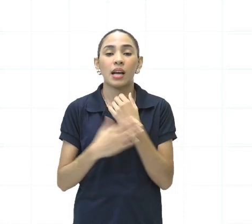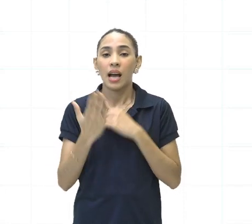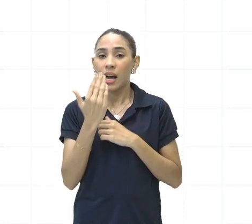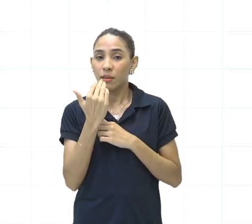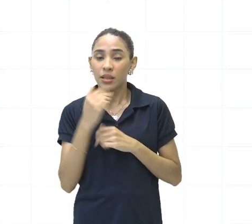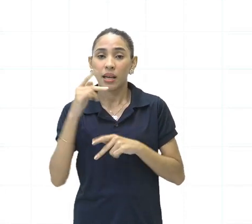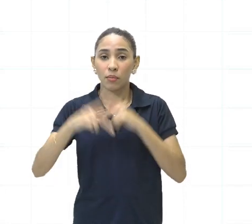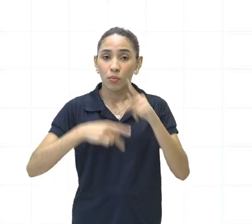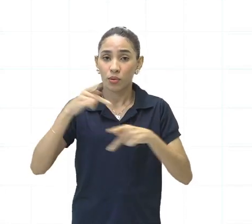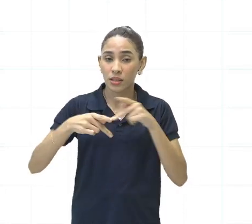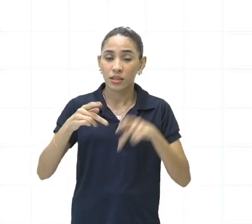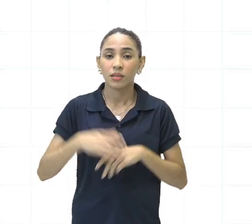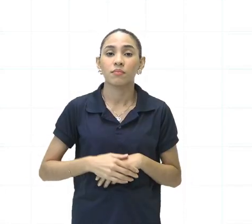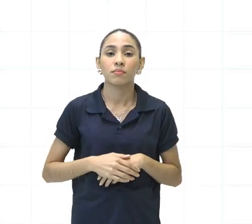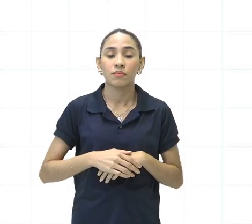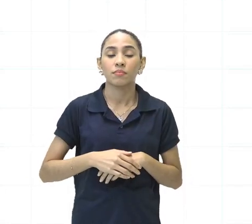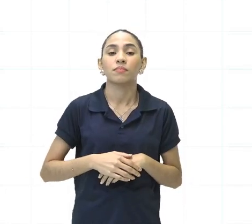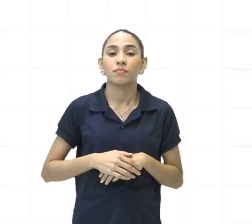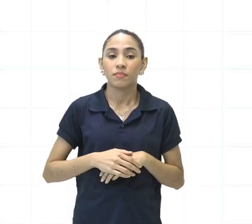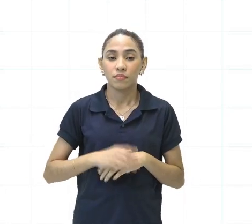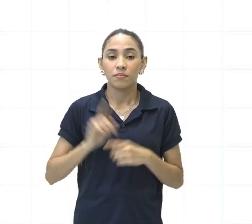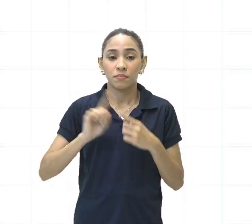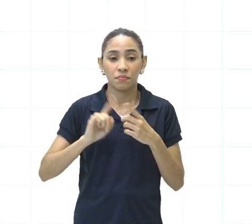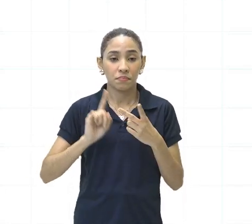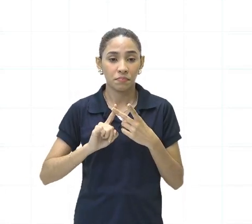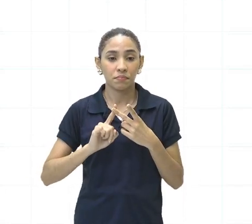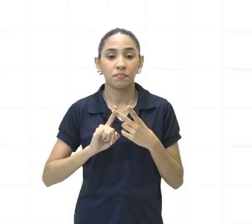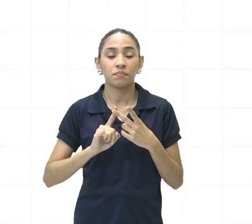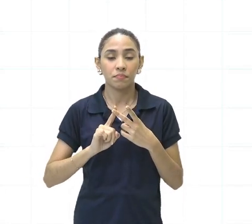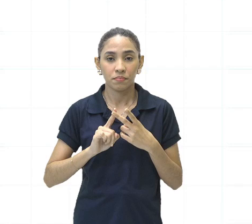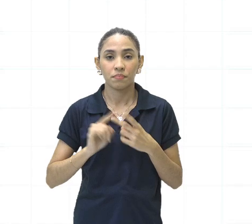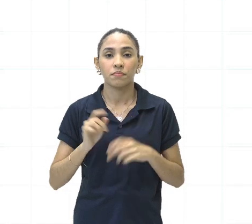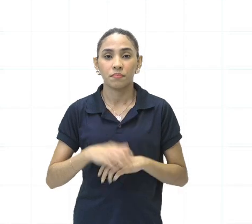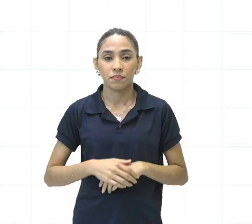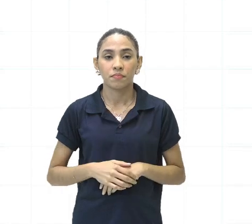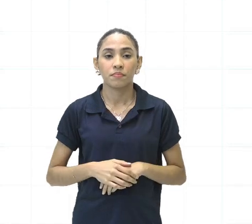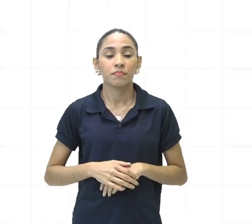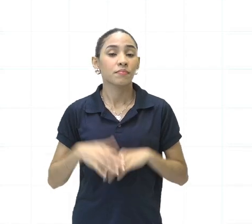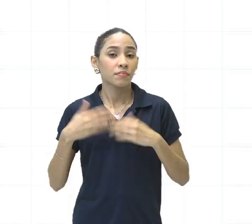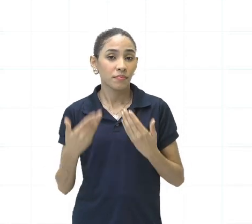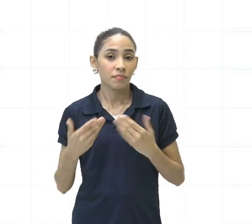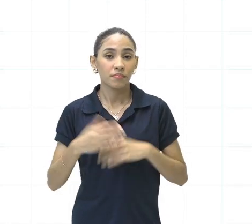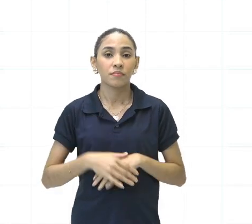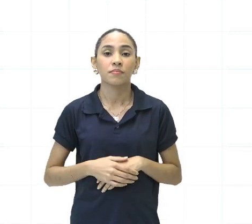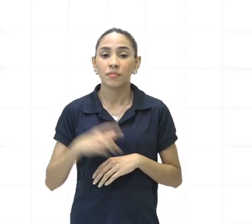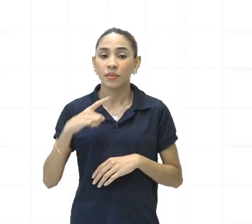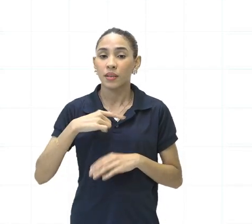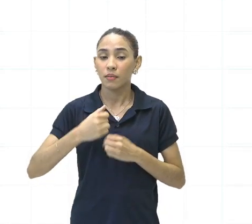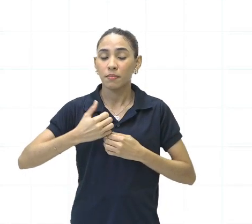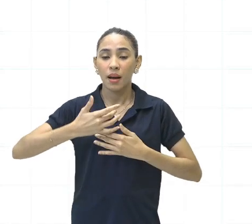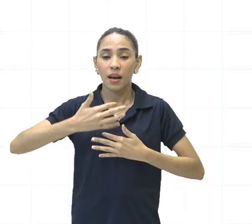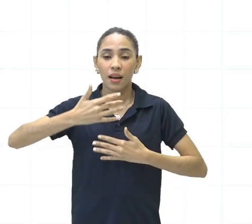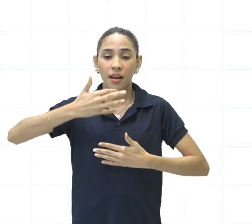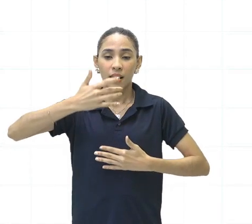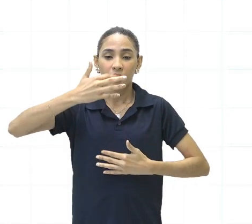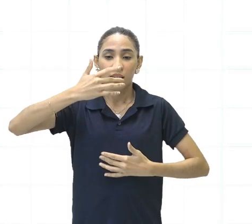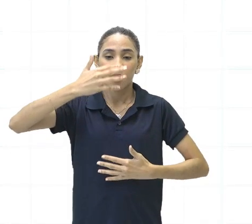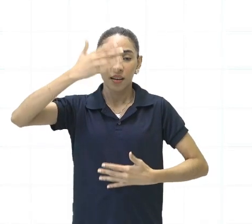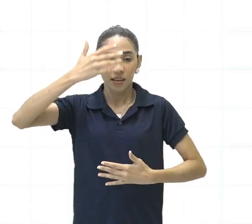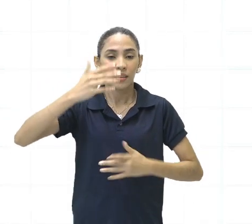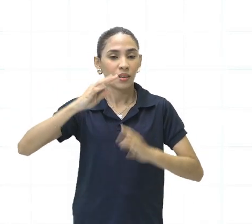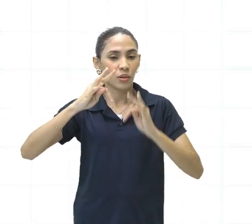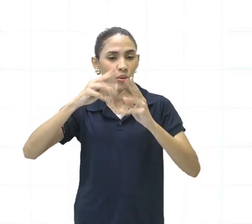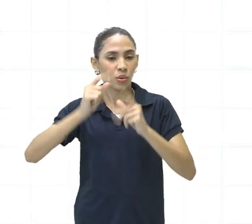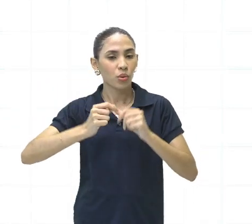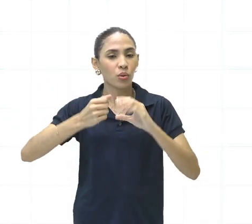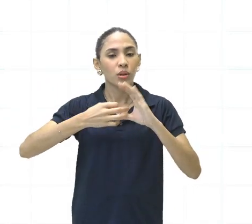alimentar da população, o Programa Cozinha Solidária e a regulamentação da Cesta Básica de Alimentos Saudáveis. E aí, né, a matéria traz todos os